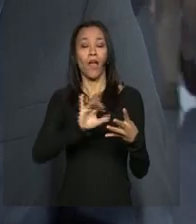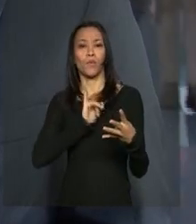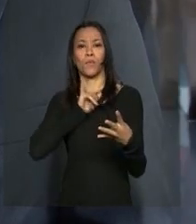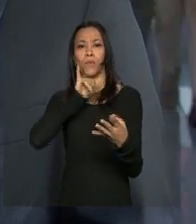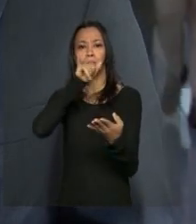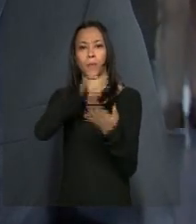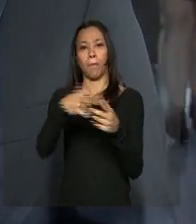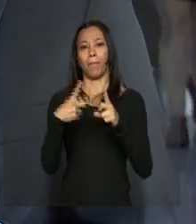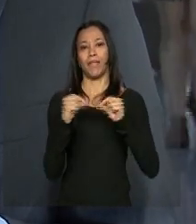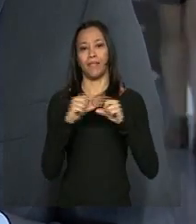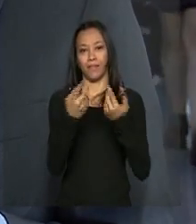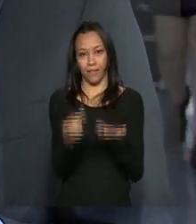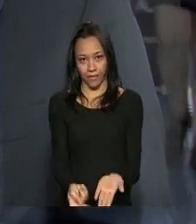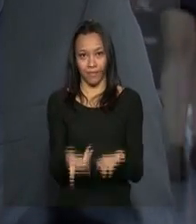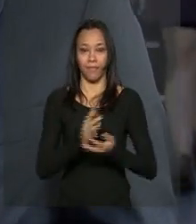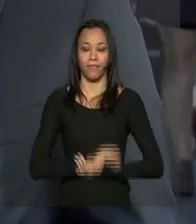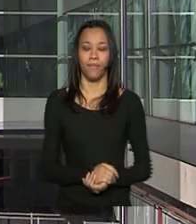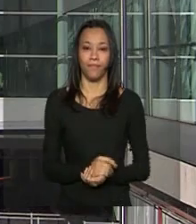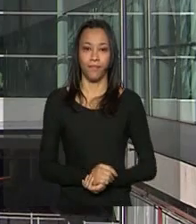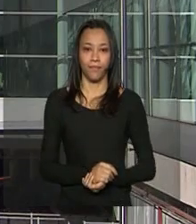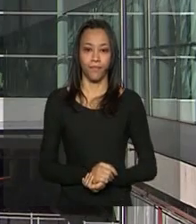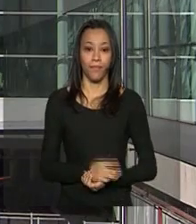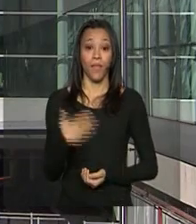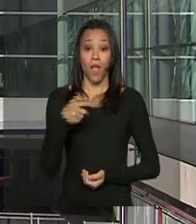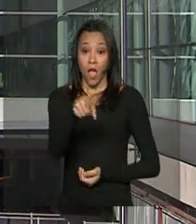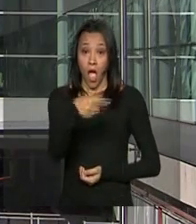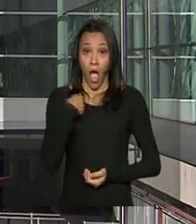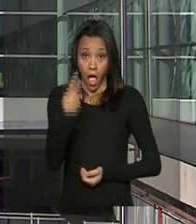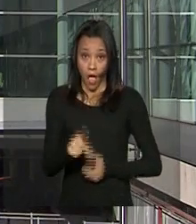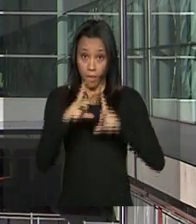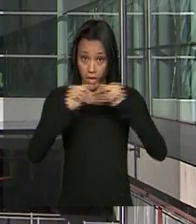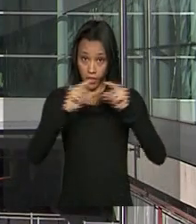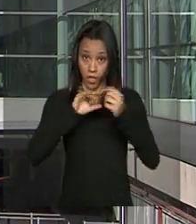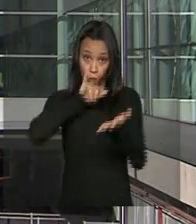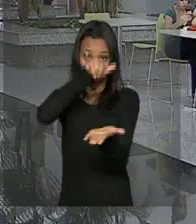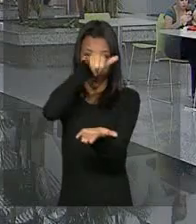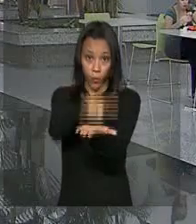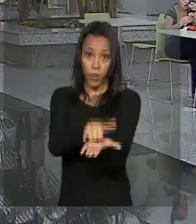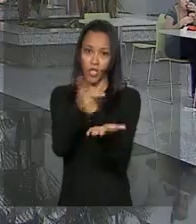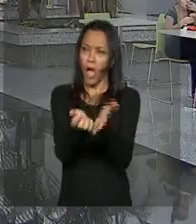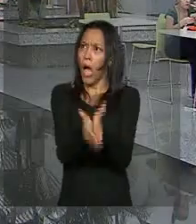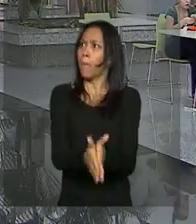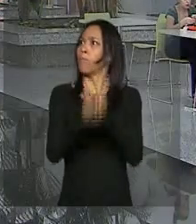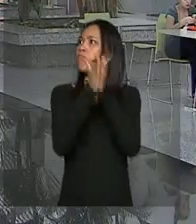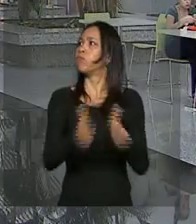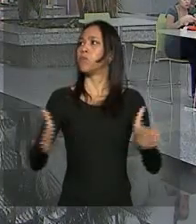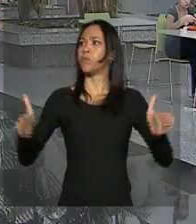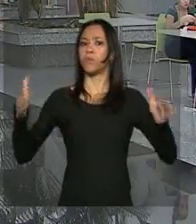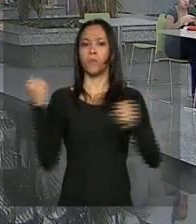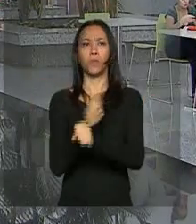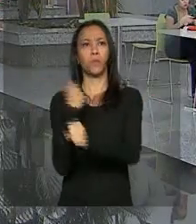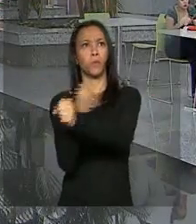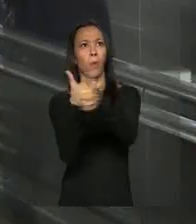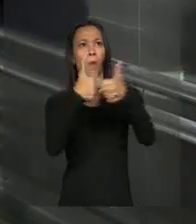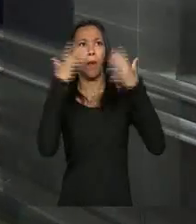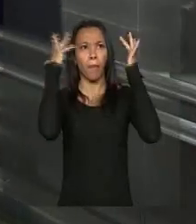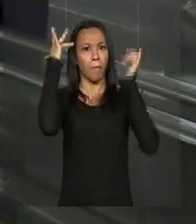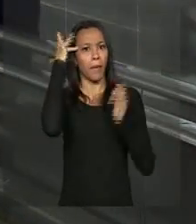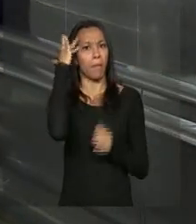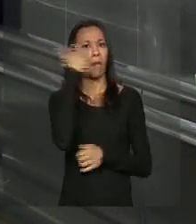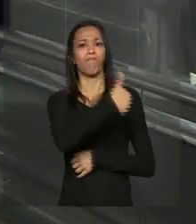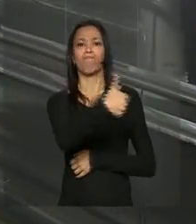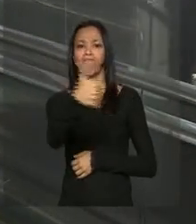Internacional Juscelino Kubitschek, em Brasília. O terminal de Brasília foi ampliado e modernizado. Desde o fim de 2012, quando